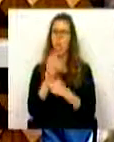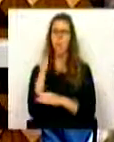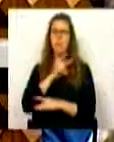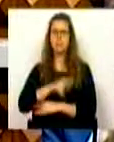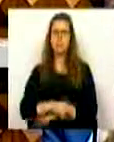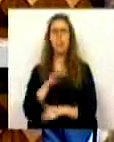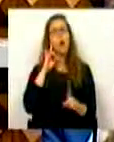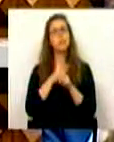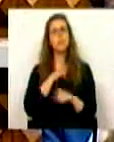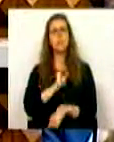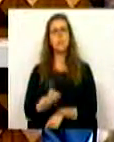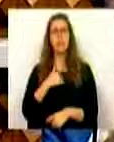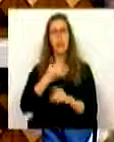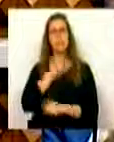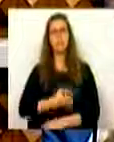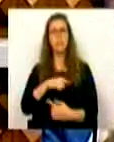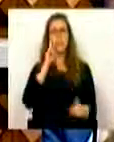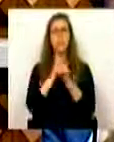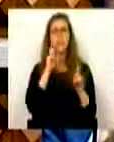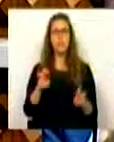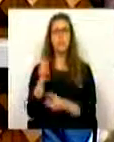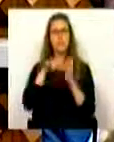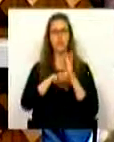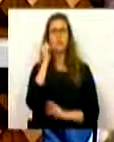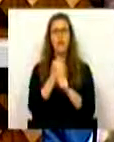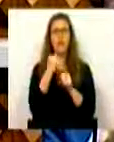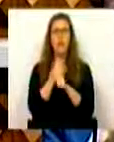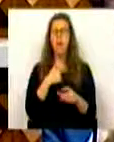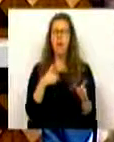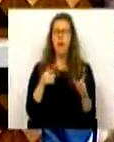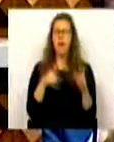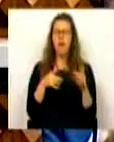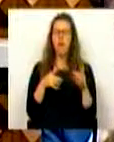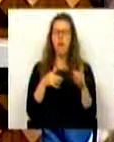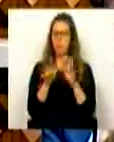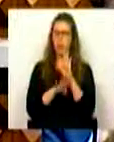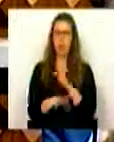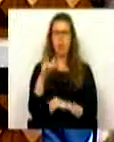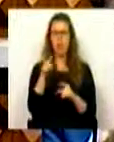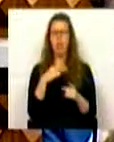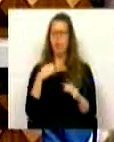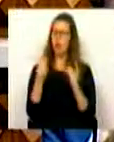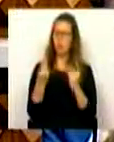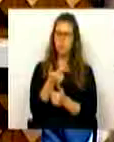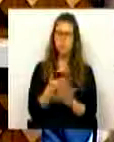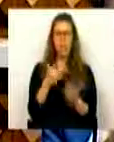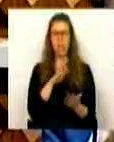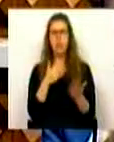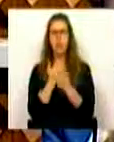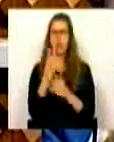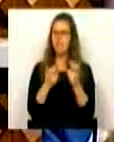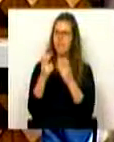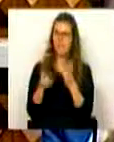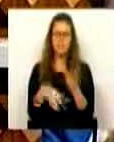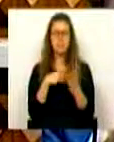Portugal como autoridade competente para a verificação das condições para o exercício das funções de patrocinador de um programa de papel comercial garantido por